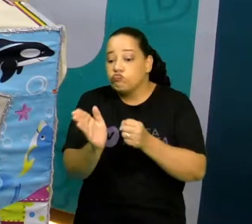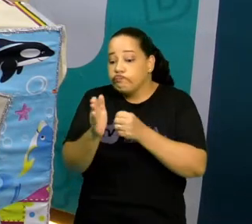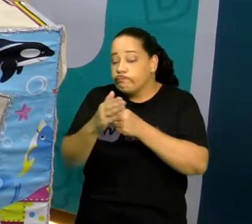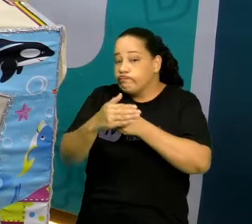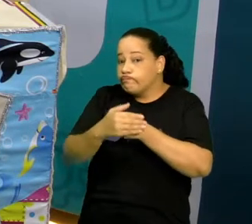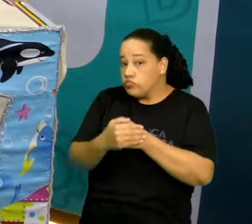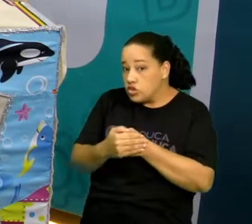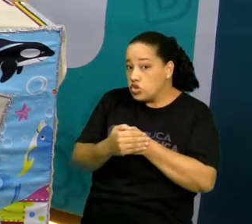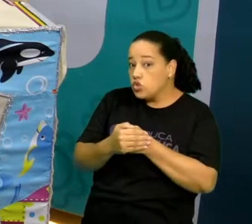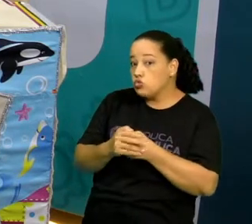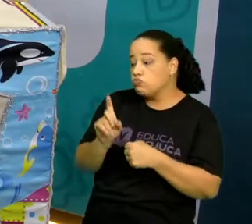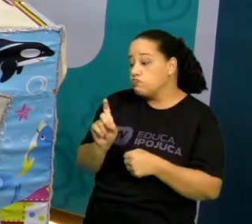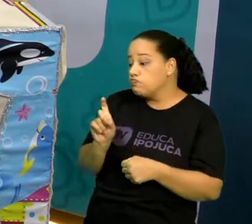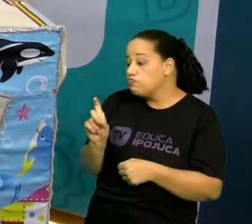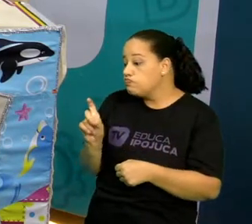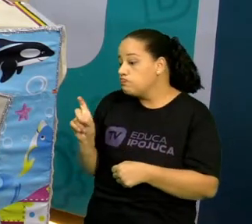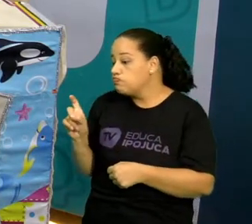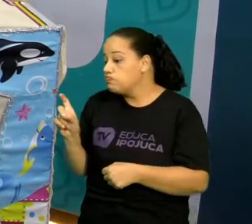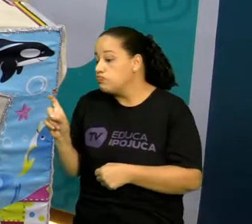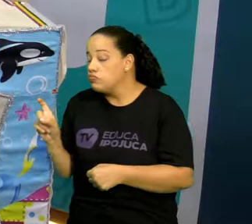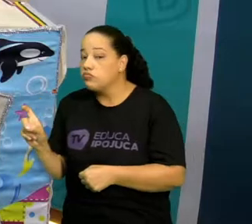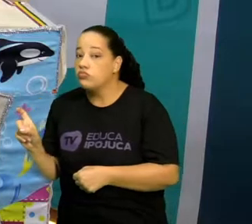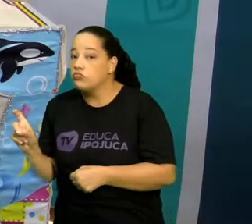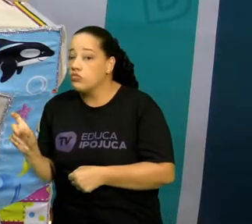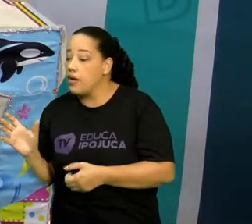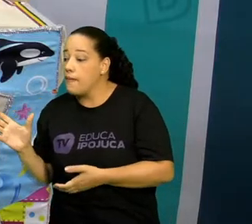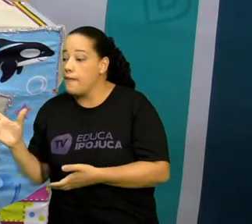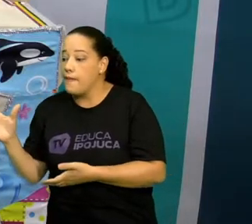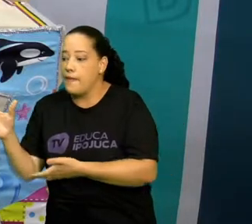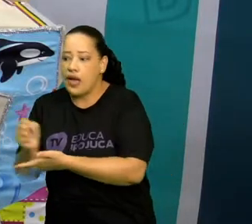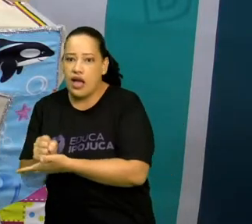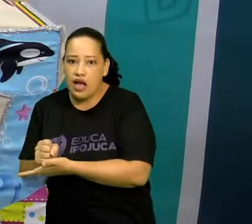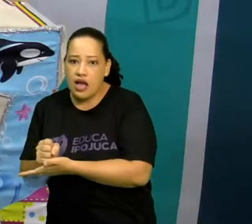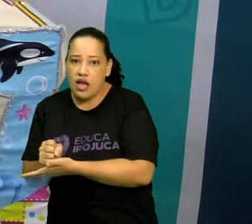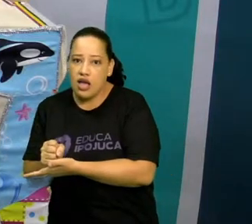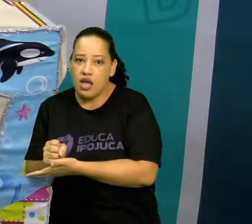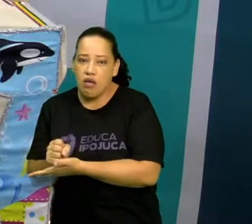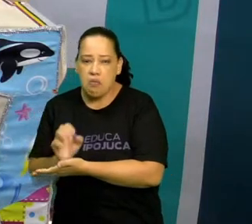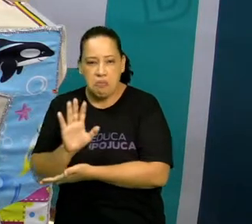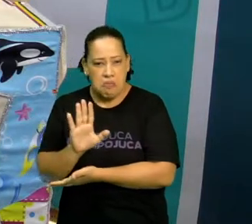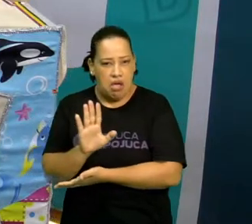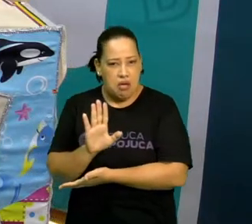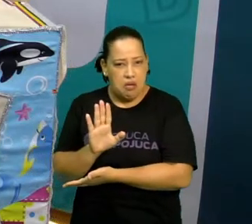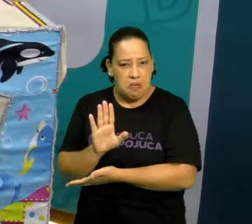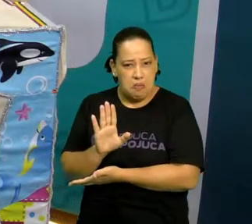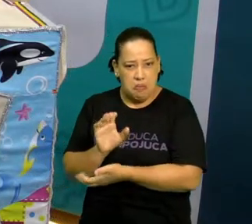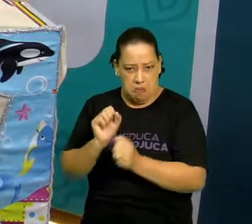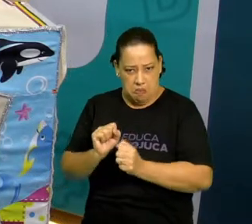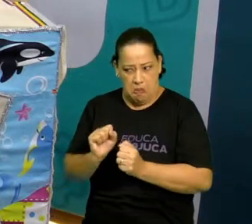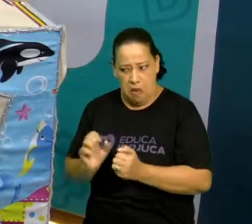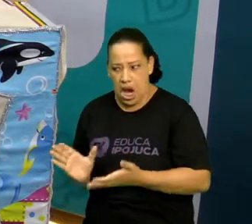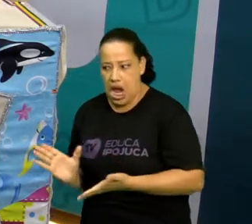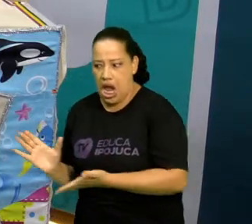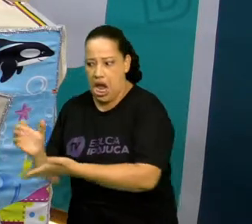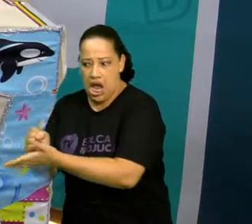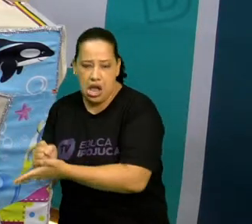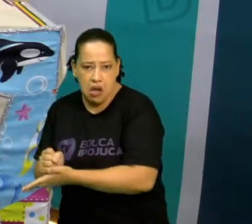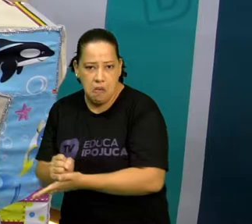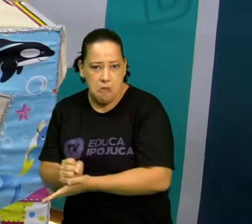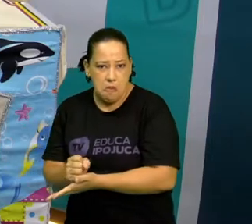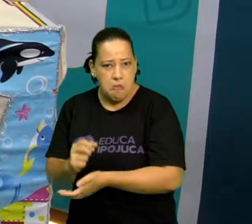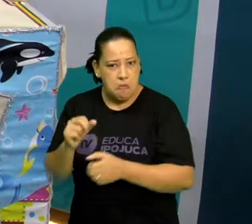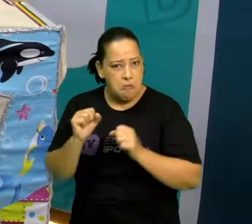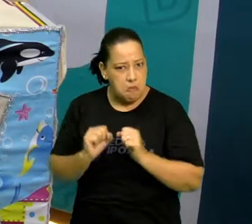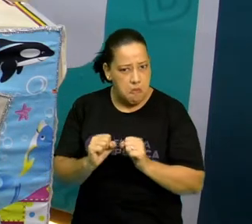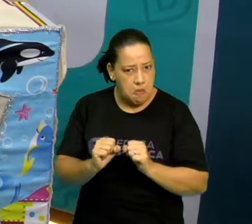horta. Pegar. E pode pegar sendo escondido? Escondido? Pode não. Pode